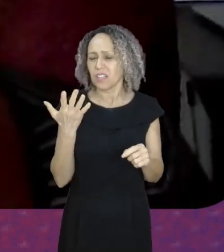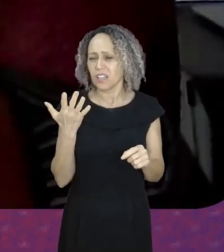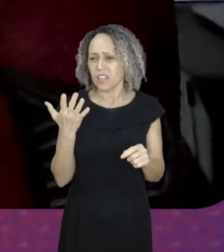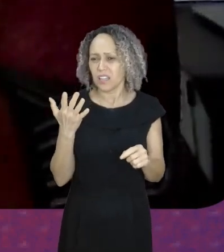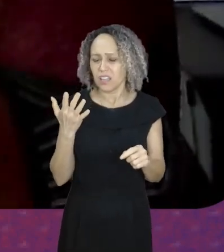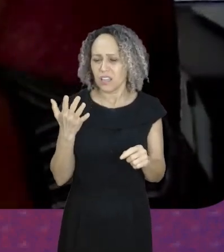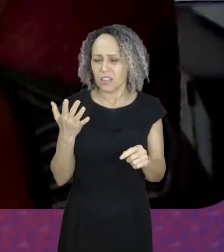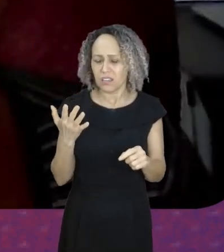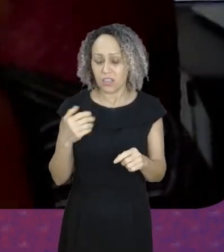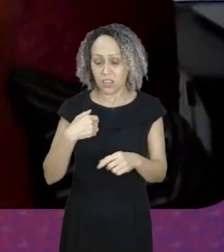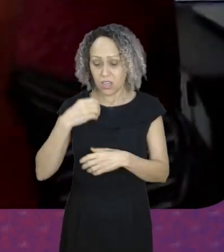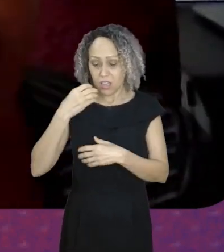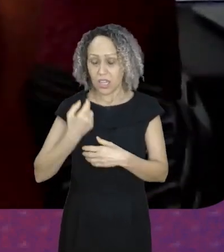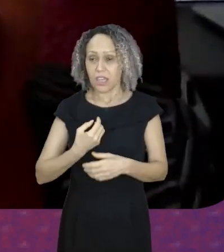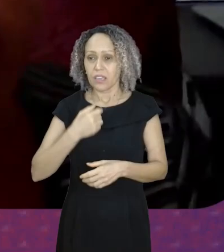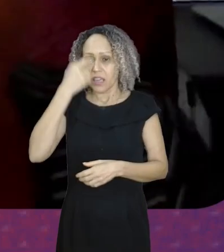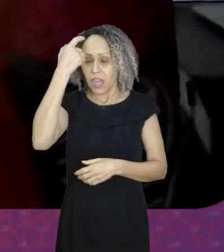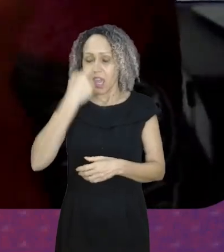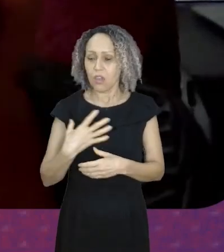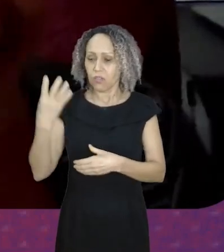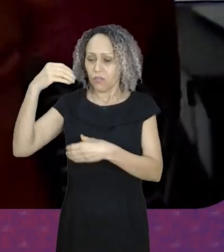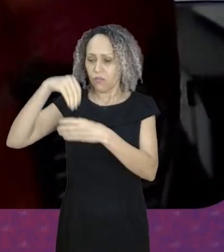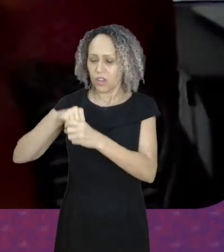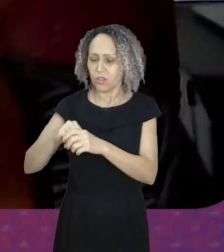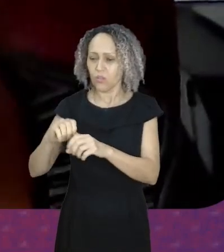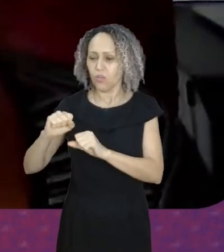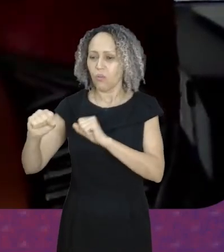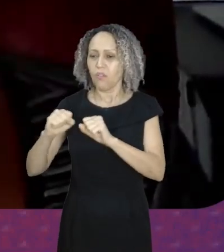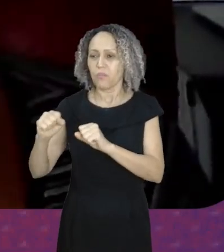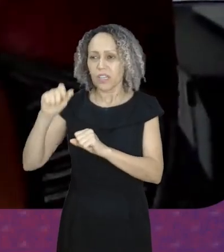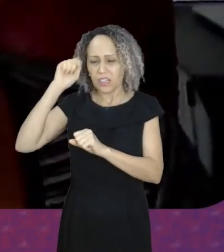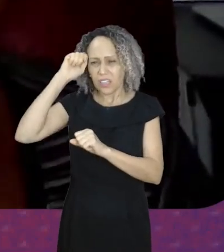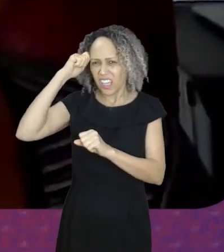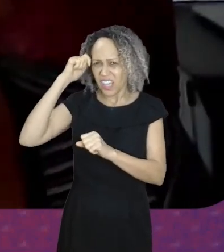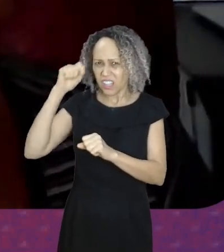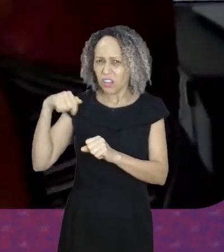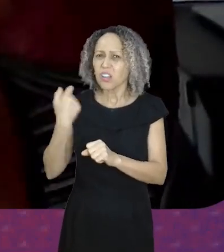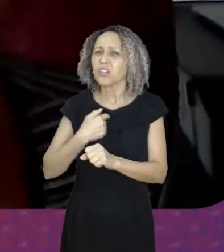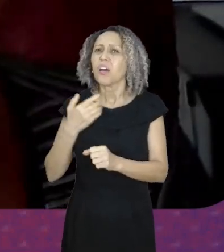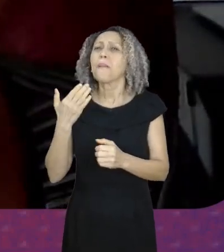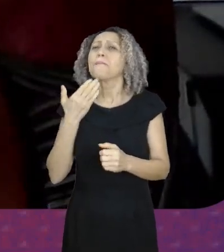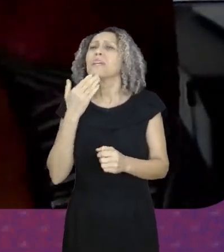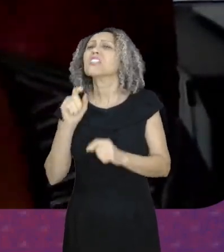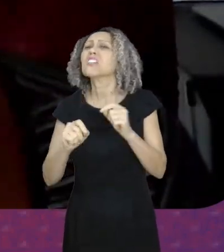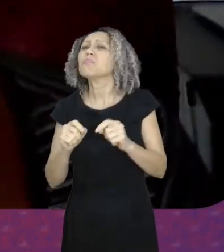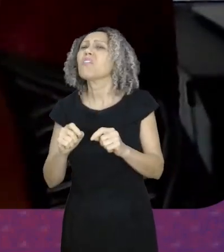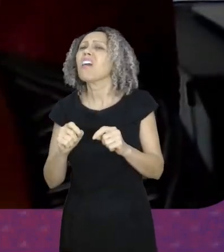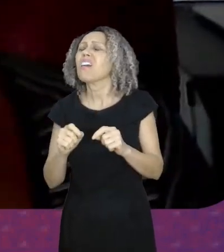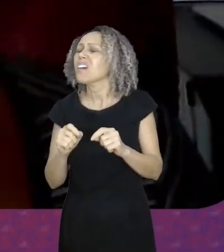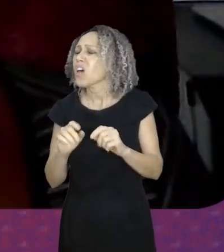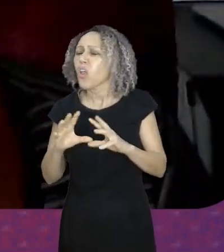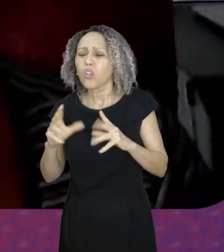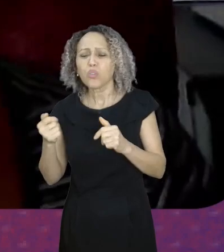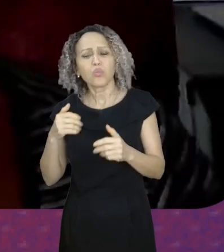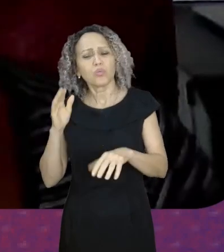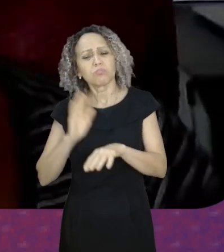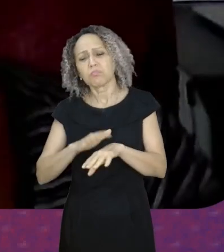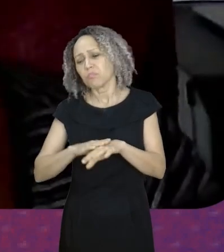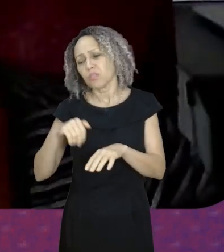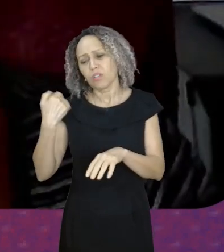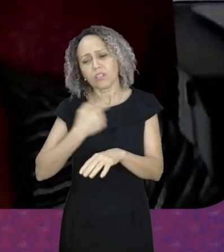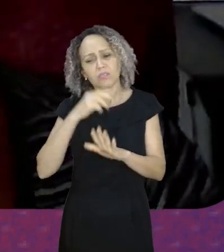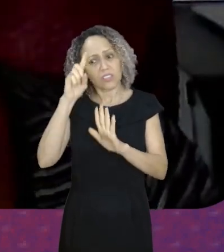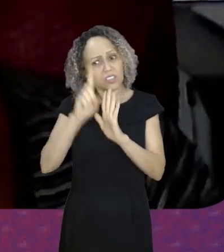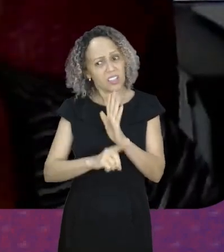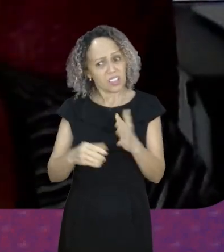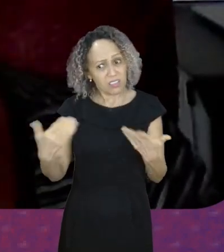do movimento negro, nós não demandamos nada que não seja o nosso direito. Então, ações afirmativas